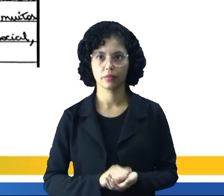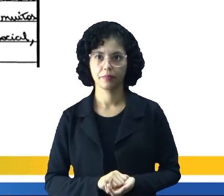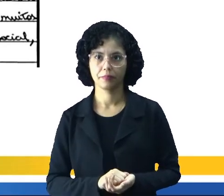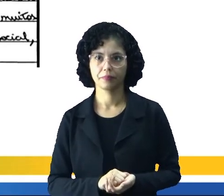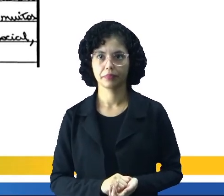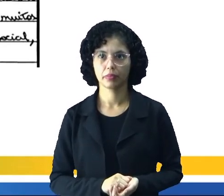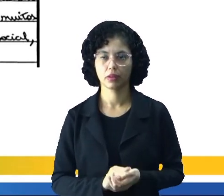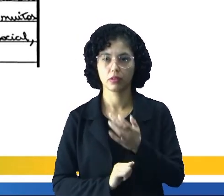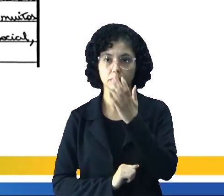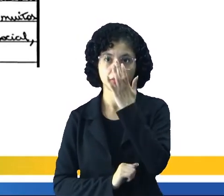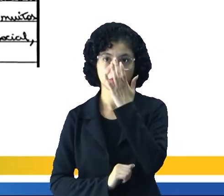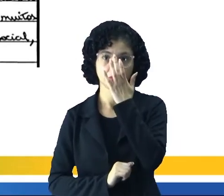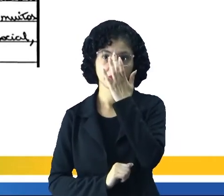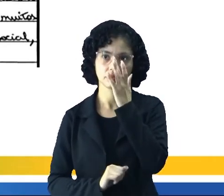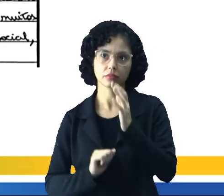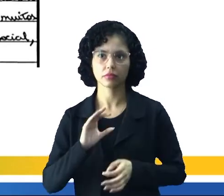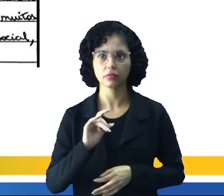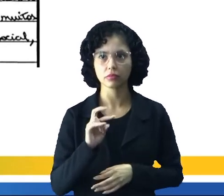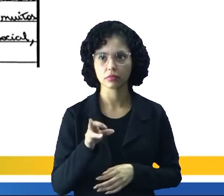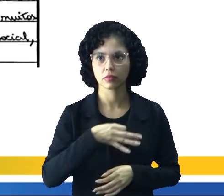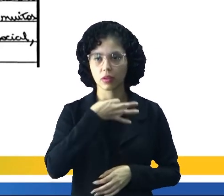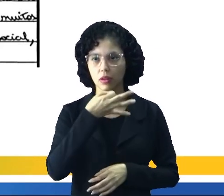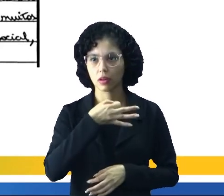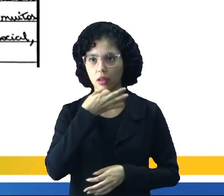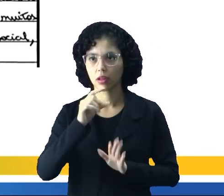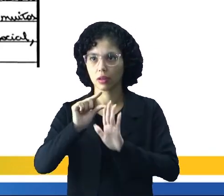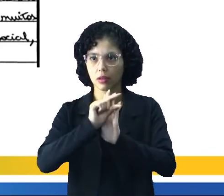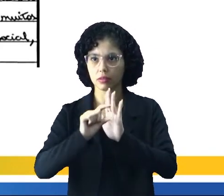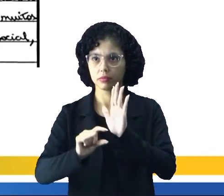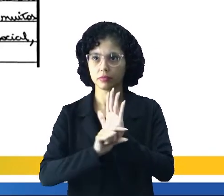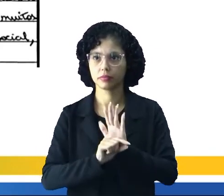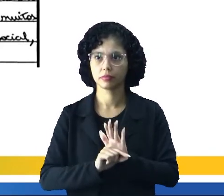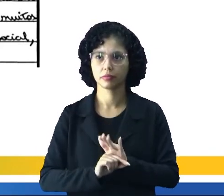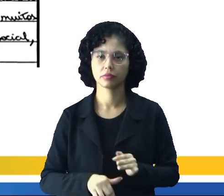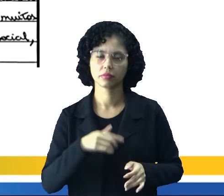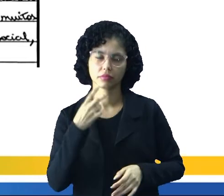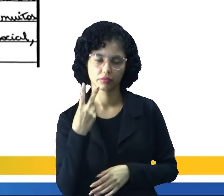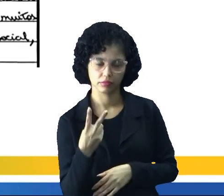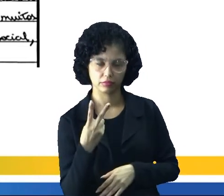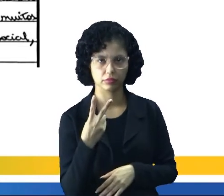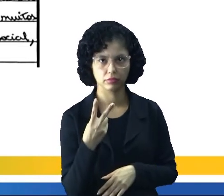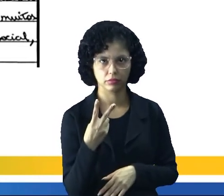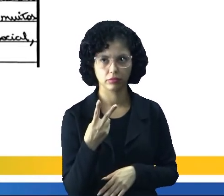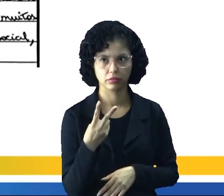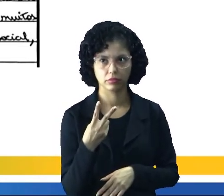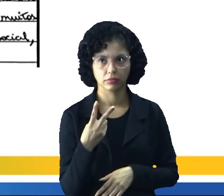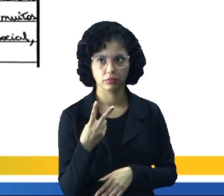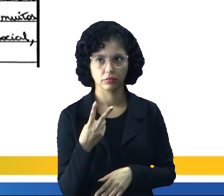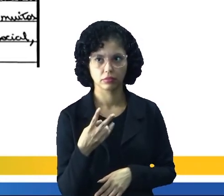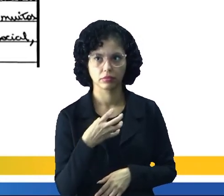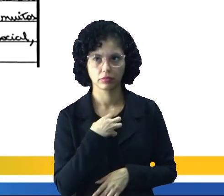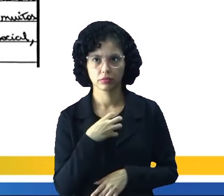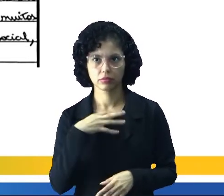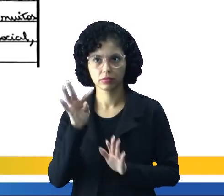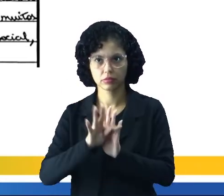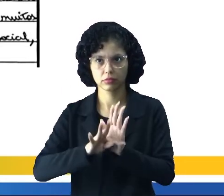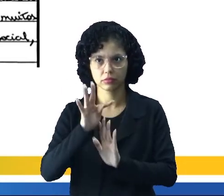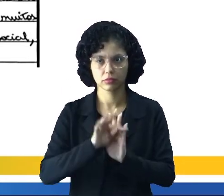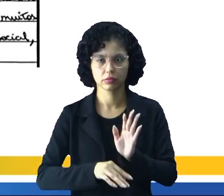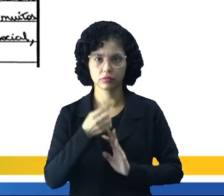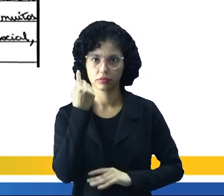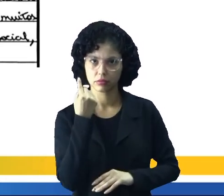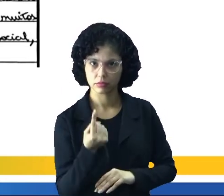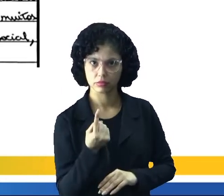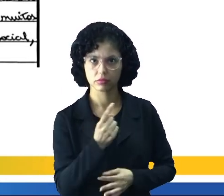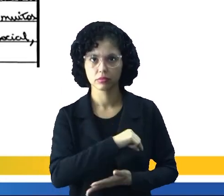tipo aí, né? De tipo operador argumentativo, que vai estar entre parágrafos, em pelo menos 2 momentos do texto,